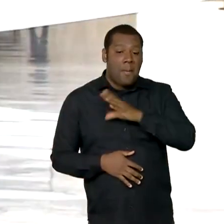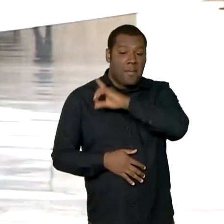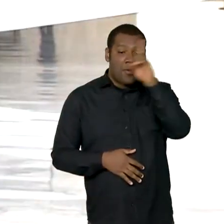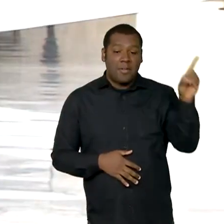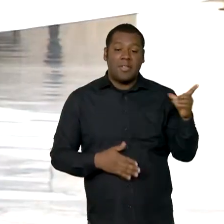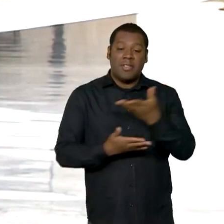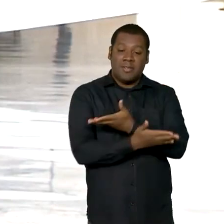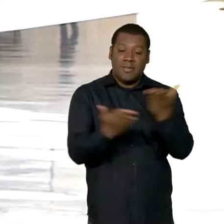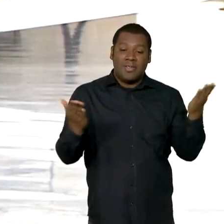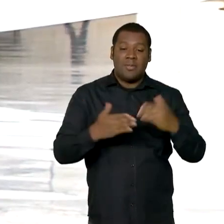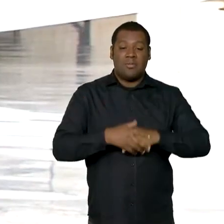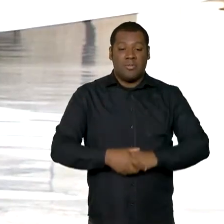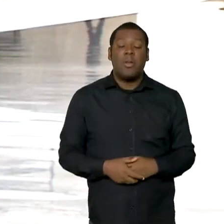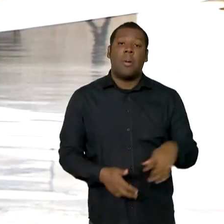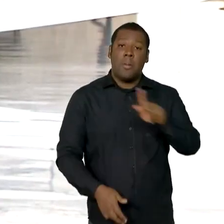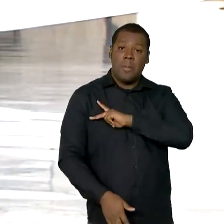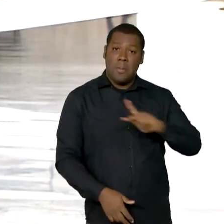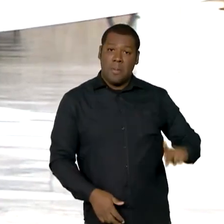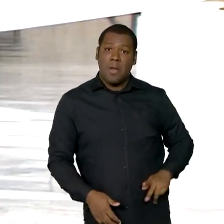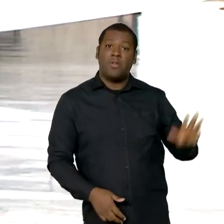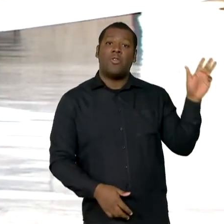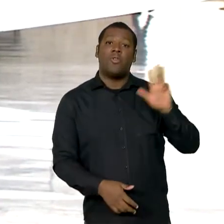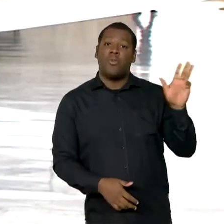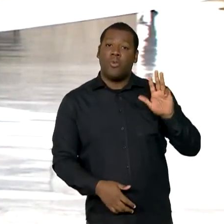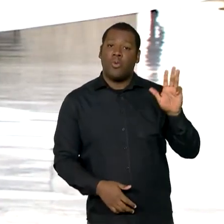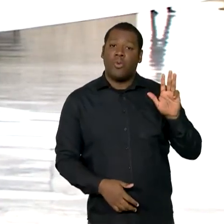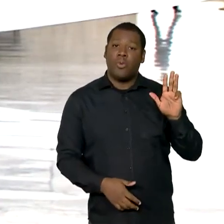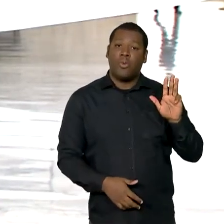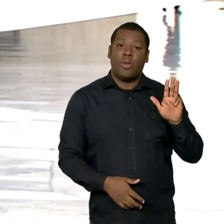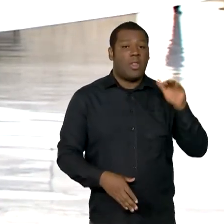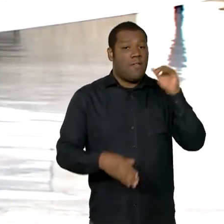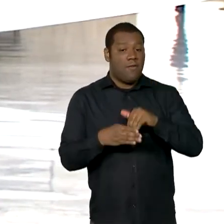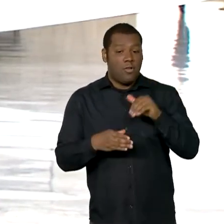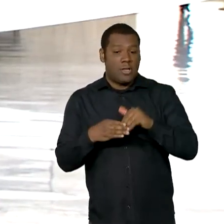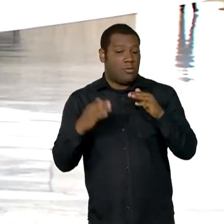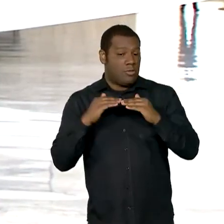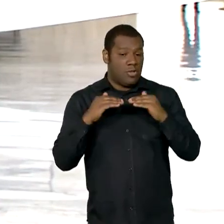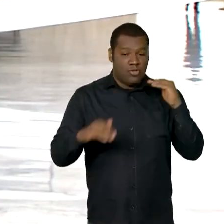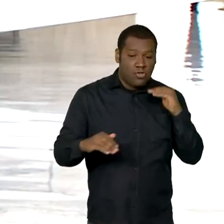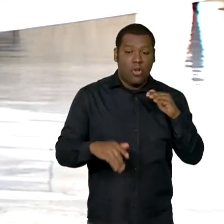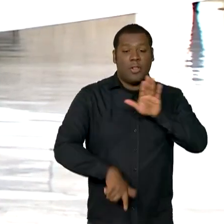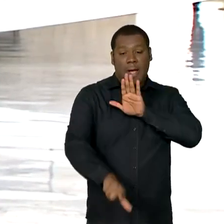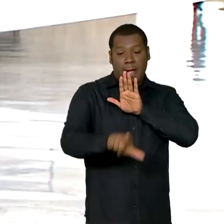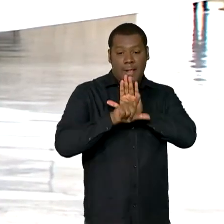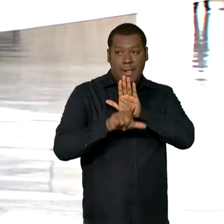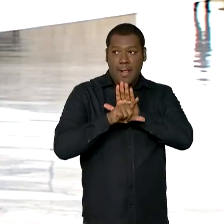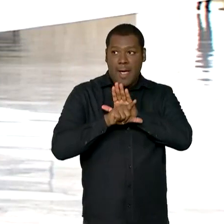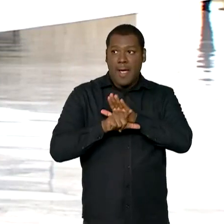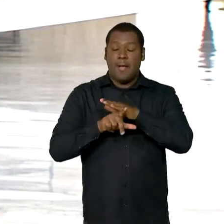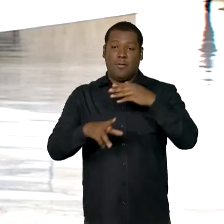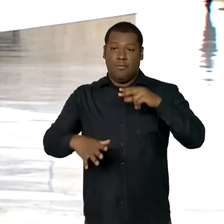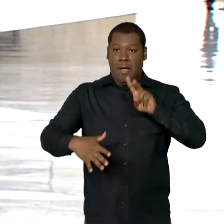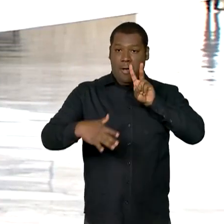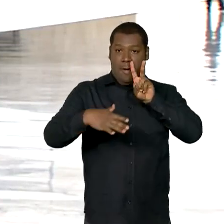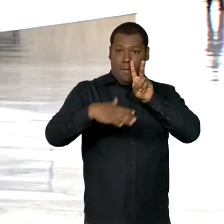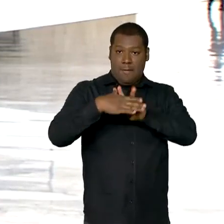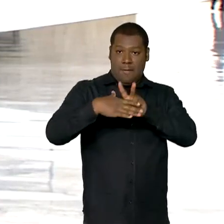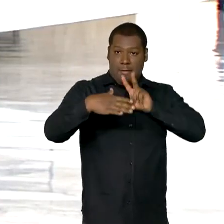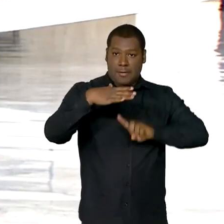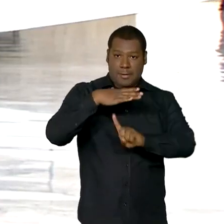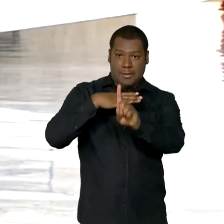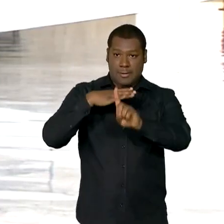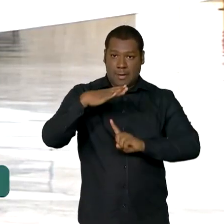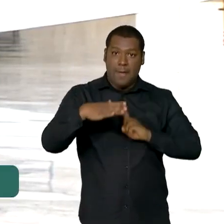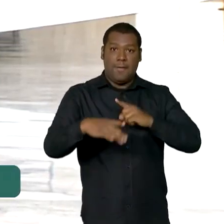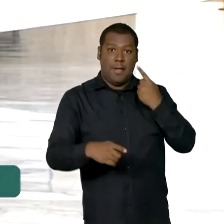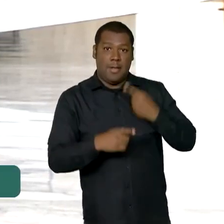nos acompanha. Pois é, o presidente Lula sancionou com veto a lei das saidinhas, que restringe a saída temporária dos